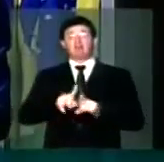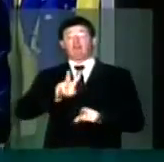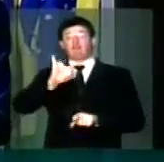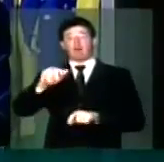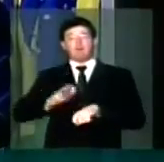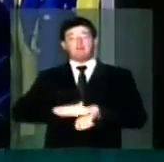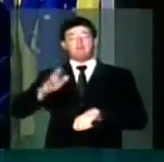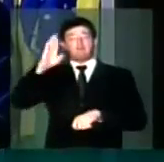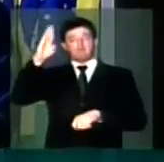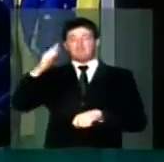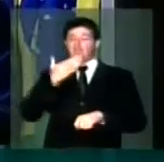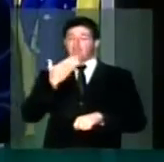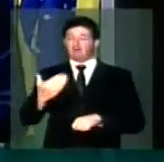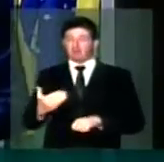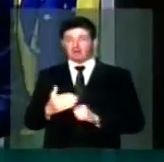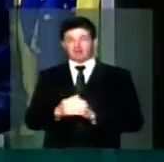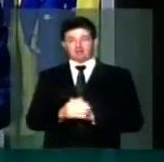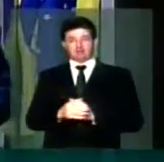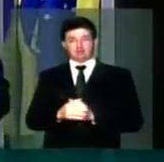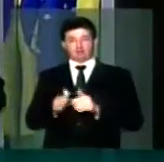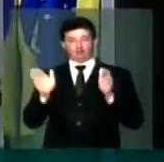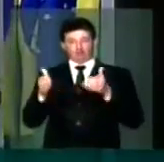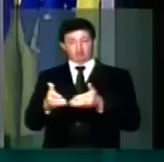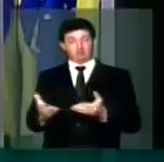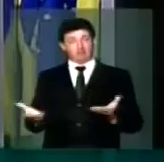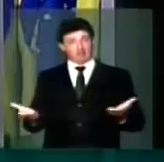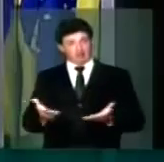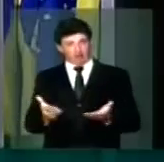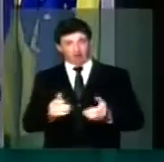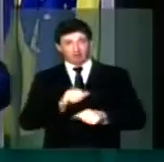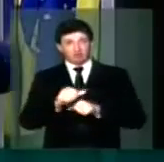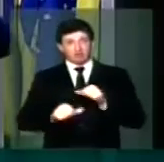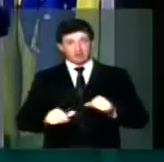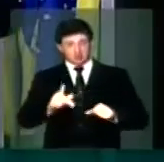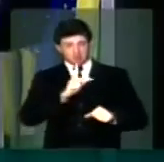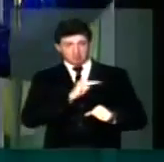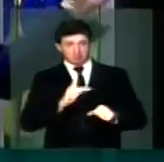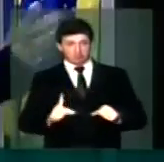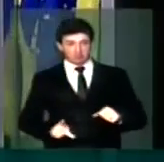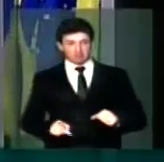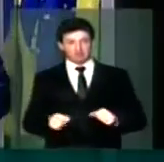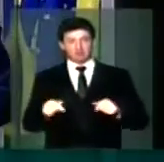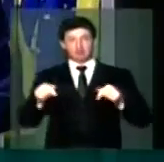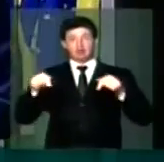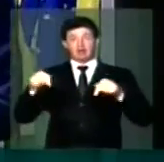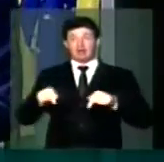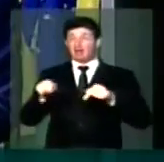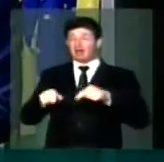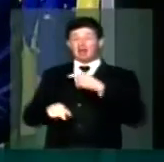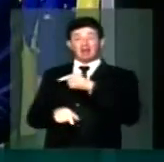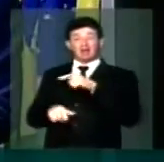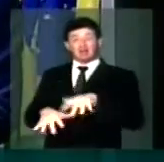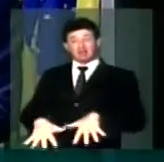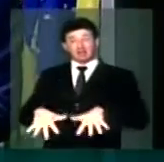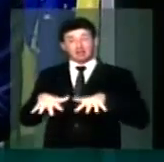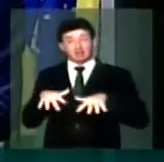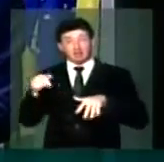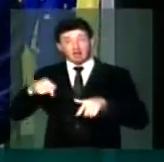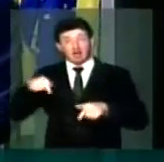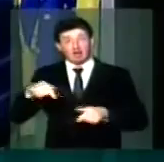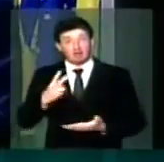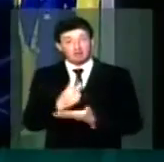mais nossa grande prioridade. Após tomar posse nesse salão do plenário da representação